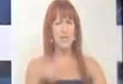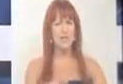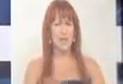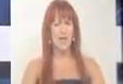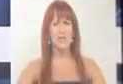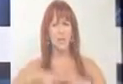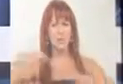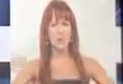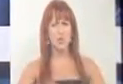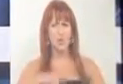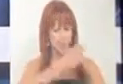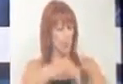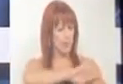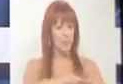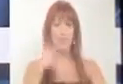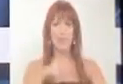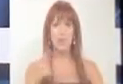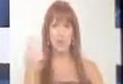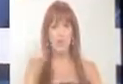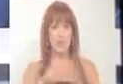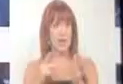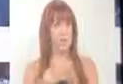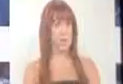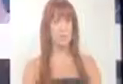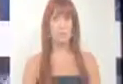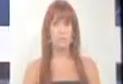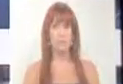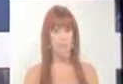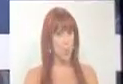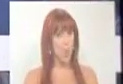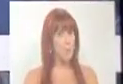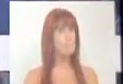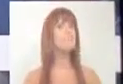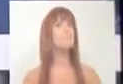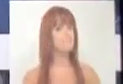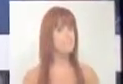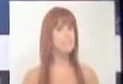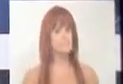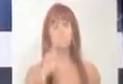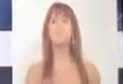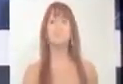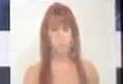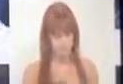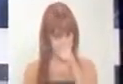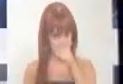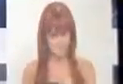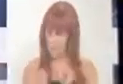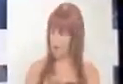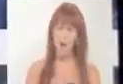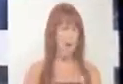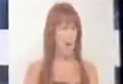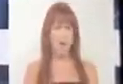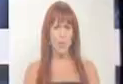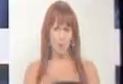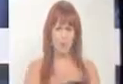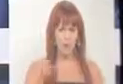da Assembleia Municipal de Coimbra e Presidente da Unidade Técnica tenha votado contra a pronúncia de, recusando a